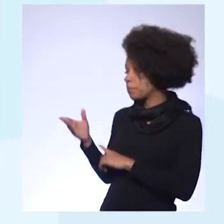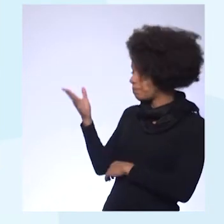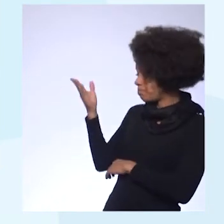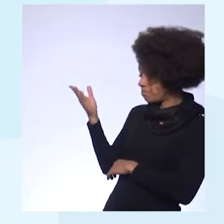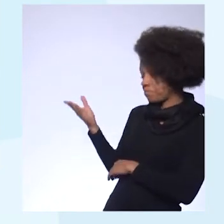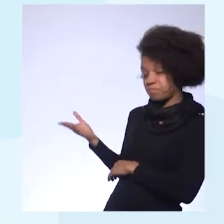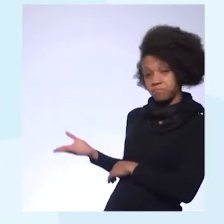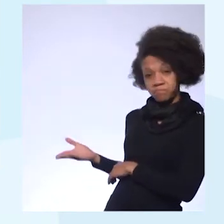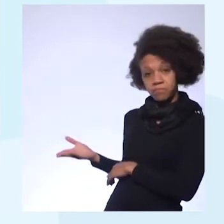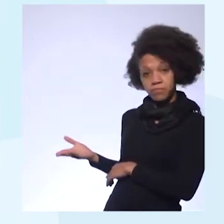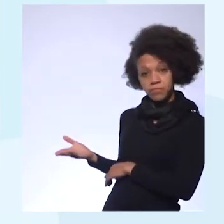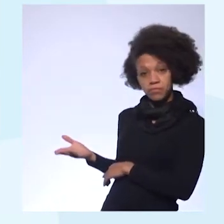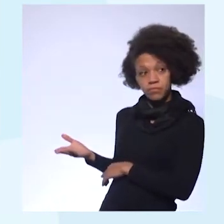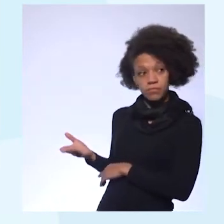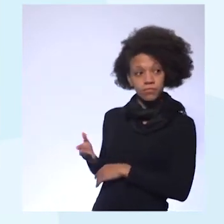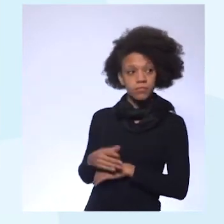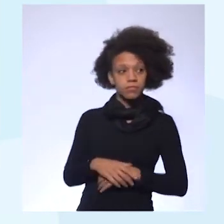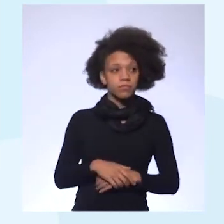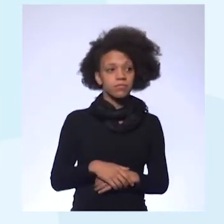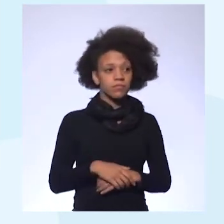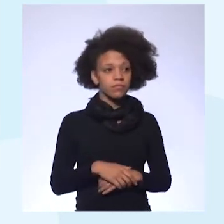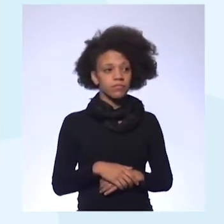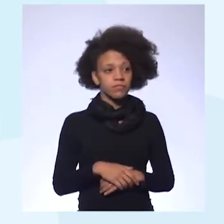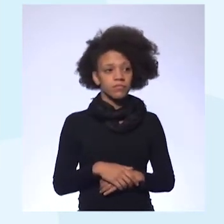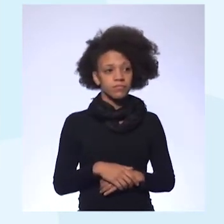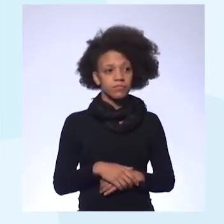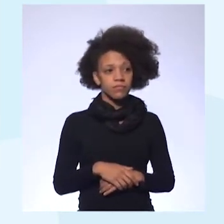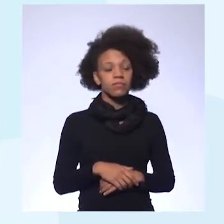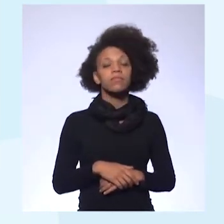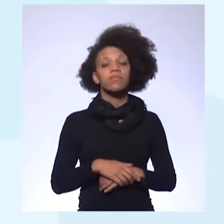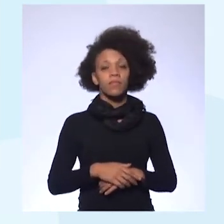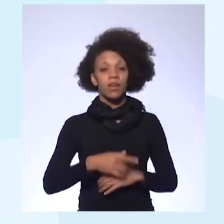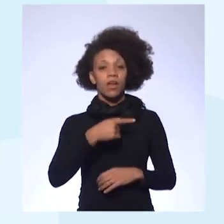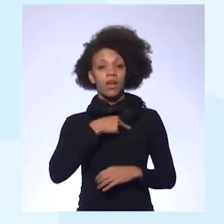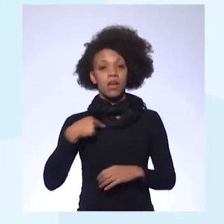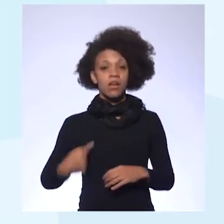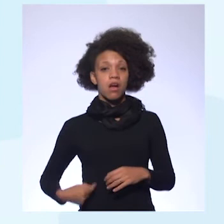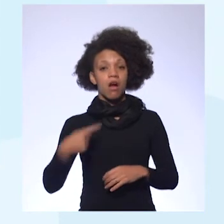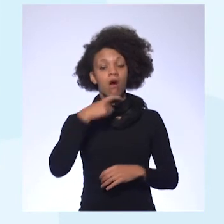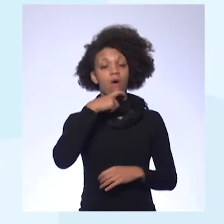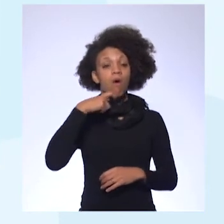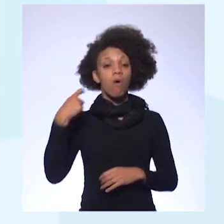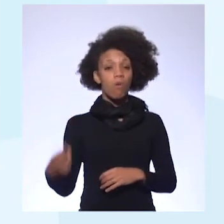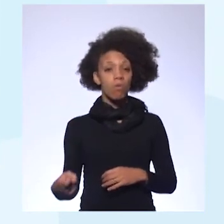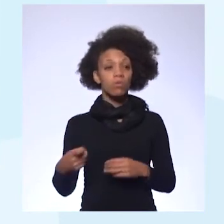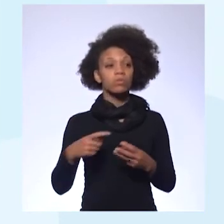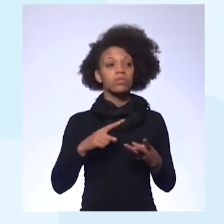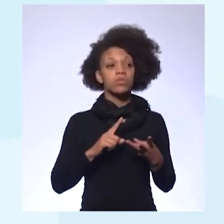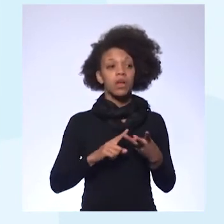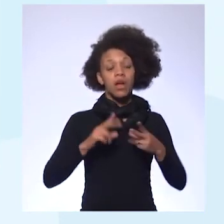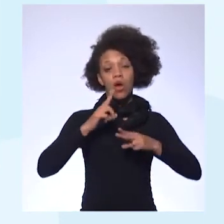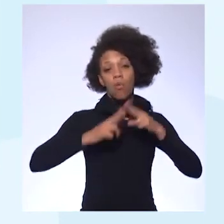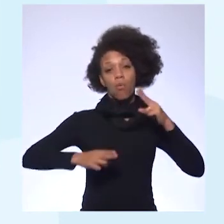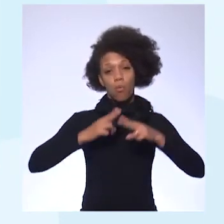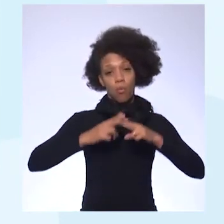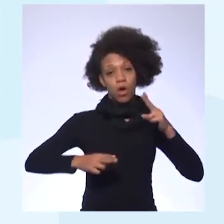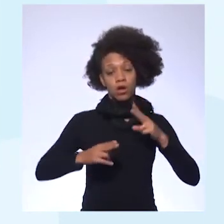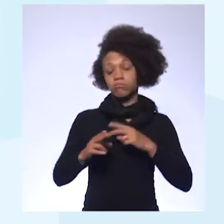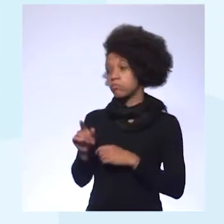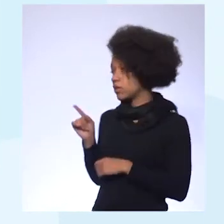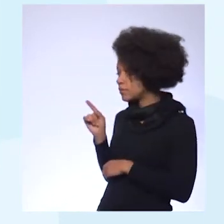Unidos, China e Kuwait. E na Oceania também não temos a presença, ou seja, grande